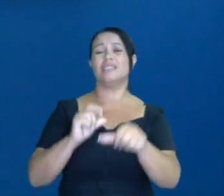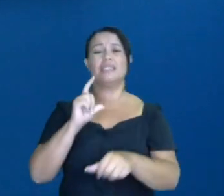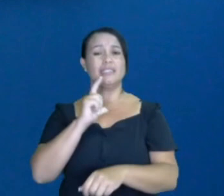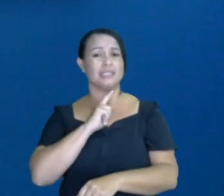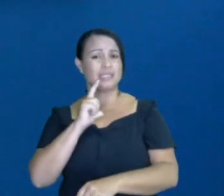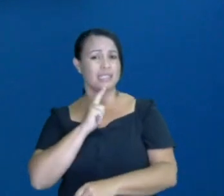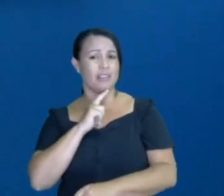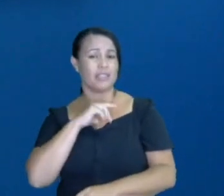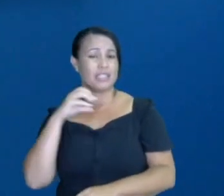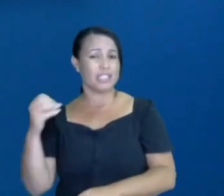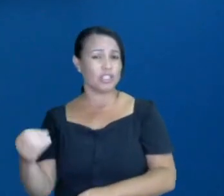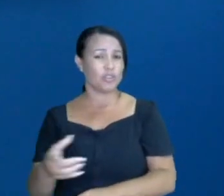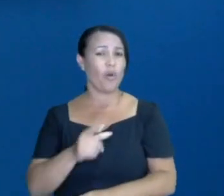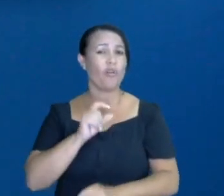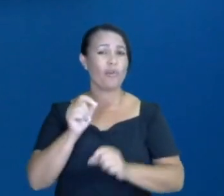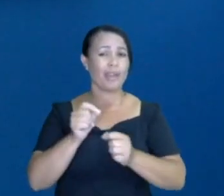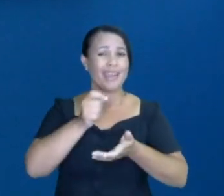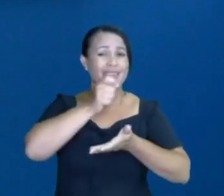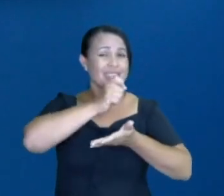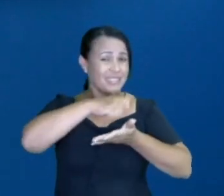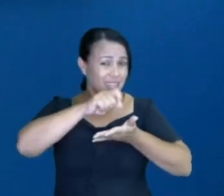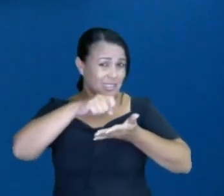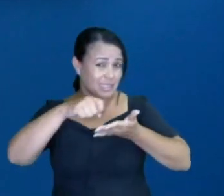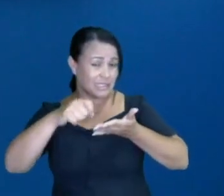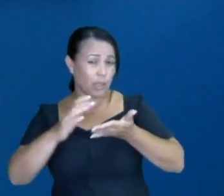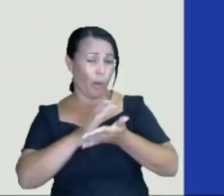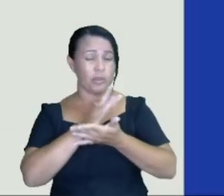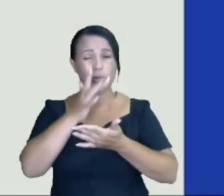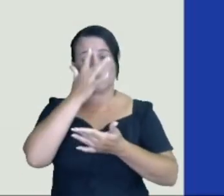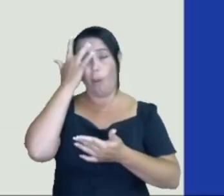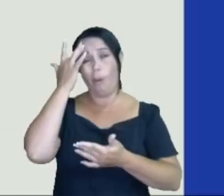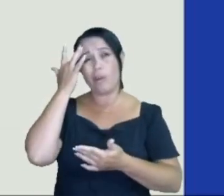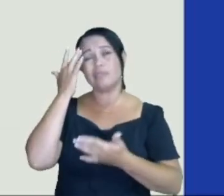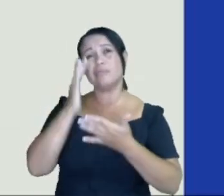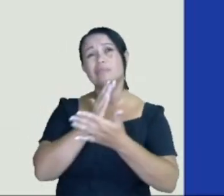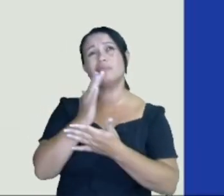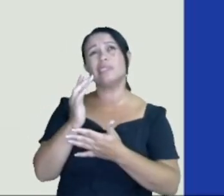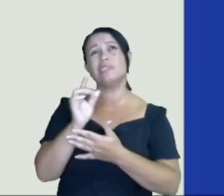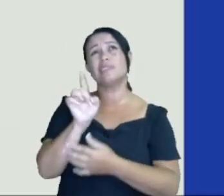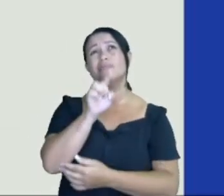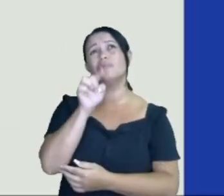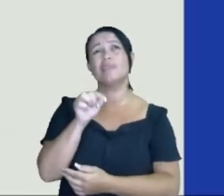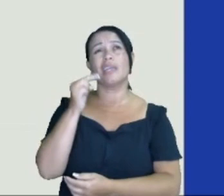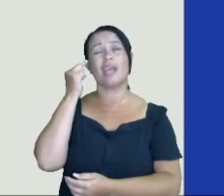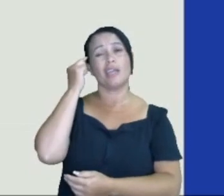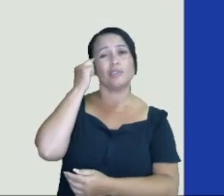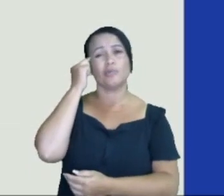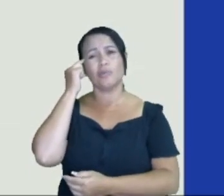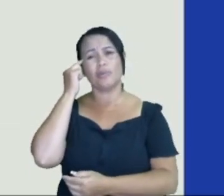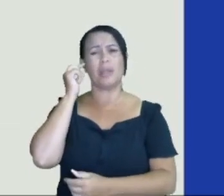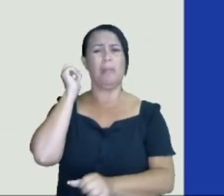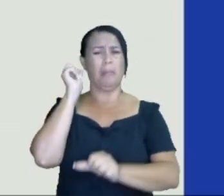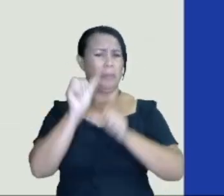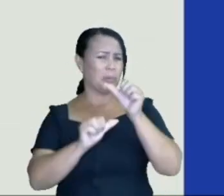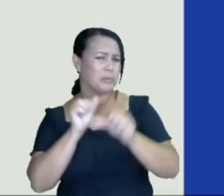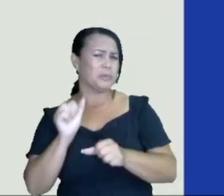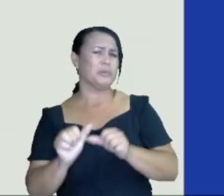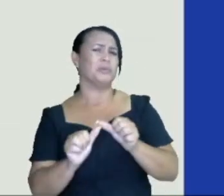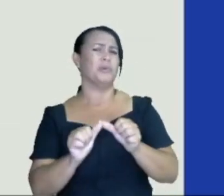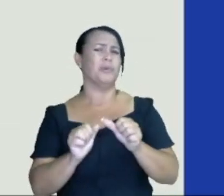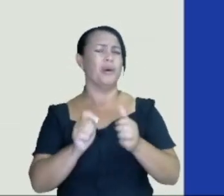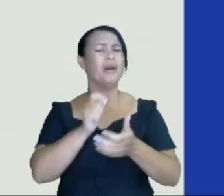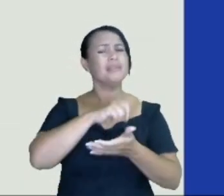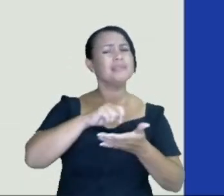nova reforma ortográfica que muita gente se pergunta? Professor, era uma coisa antes, mudou. O que é